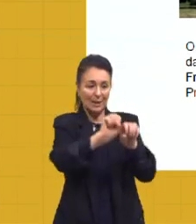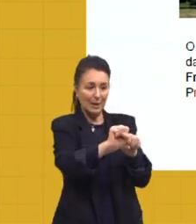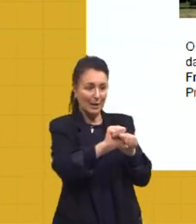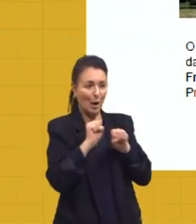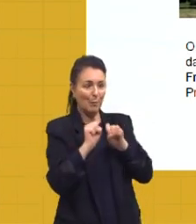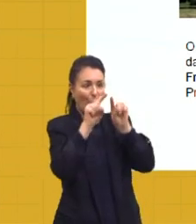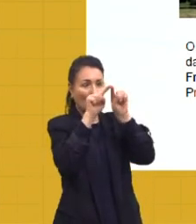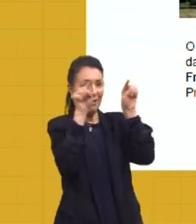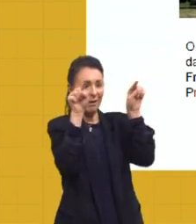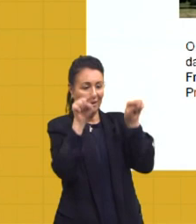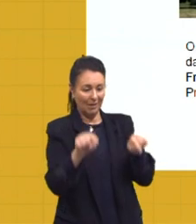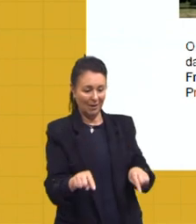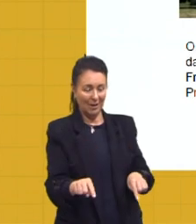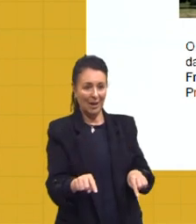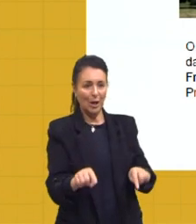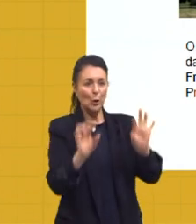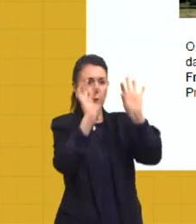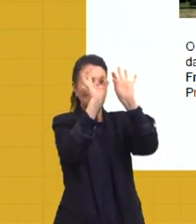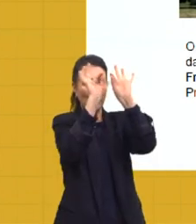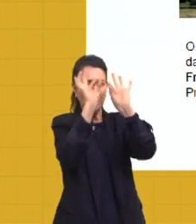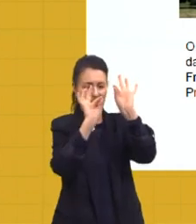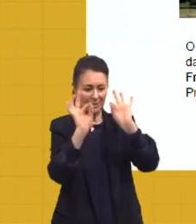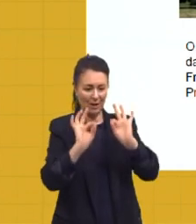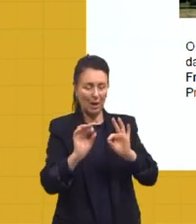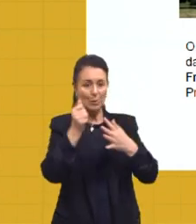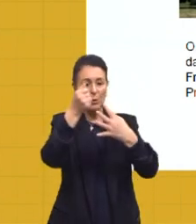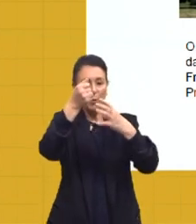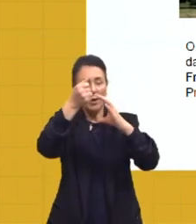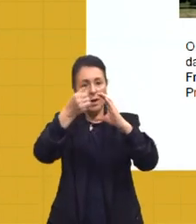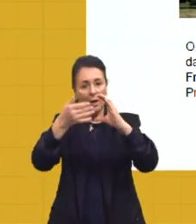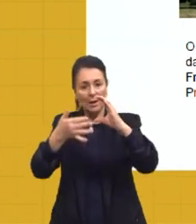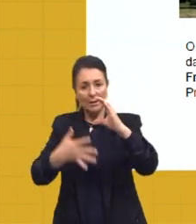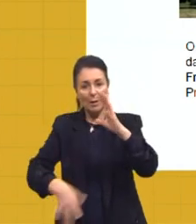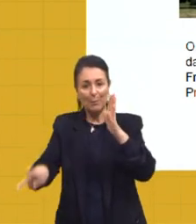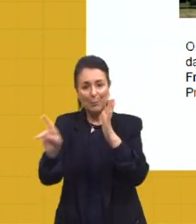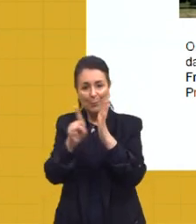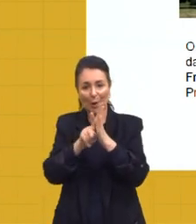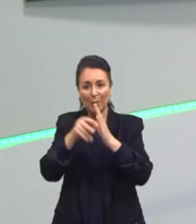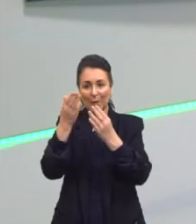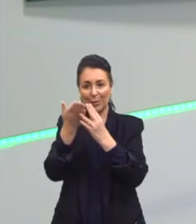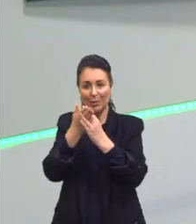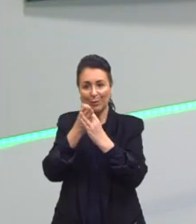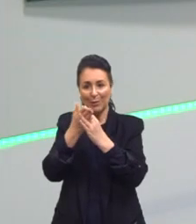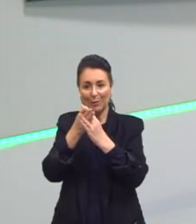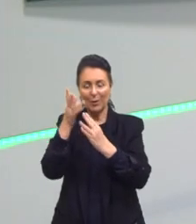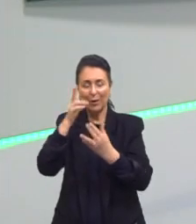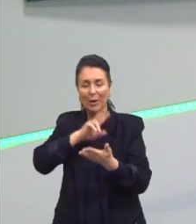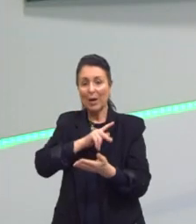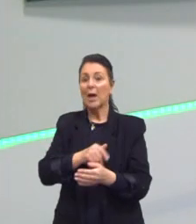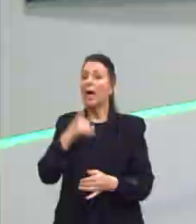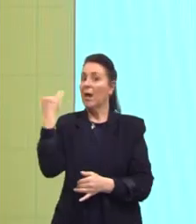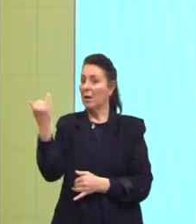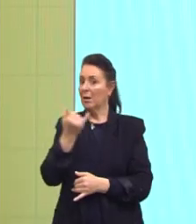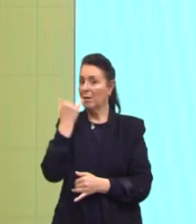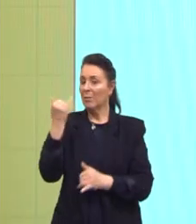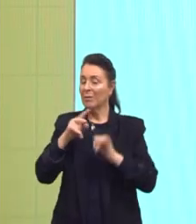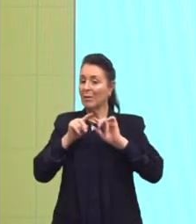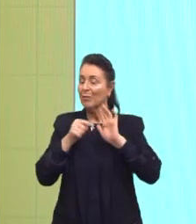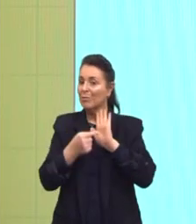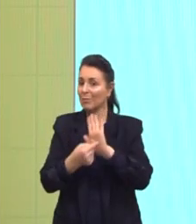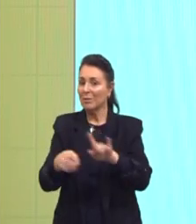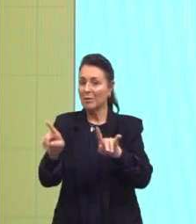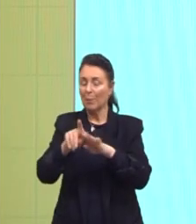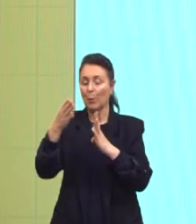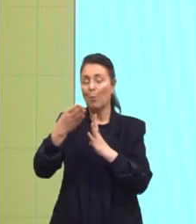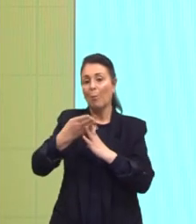eh todos esses adornos que são características do barroco aliás Vale ressaltar que o Barroco